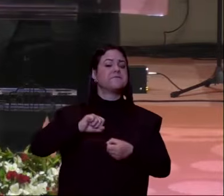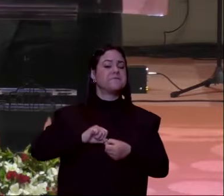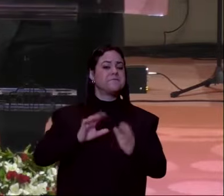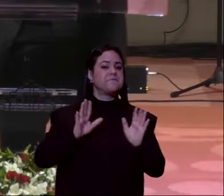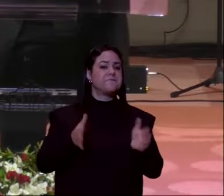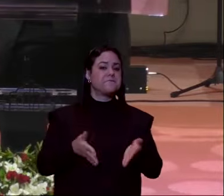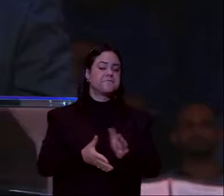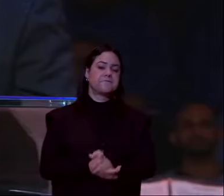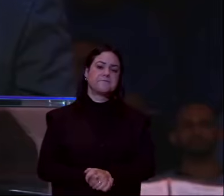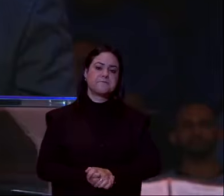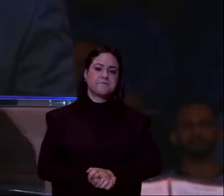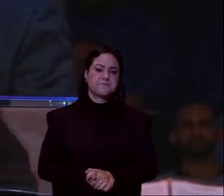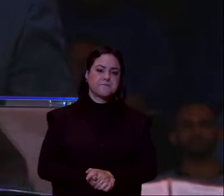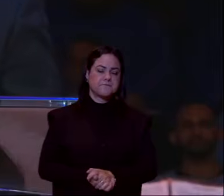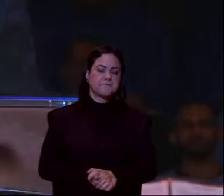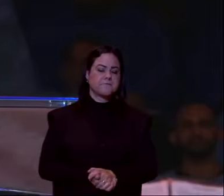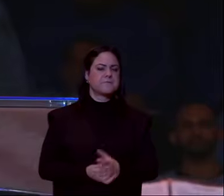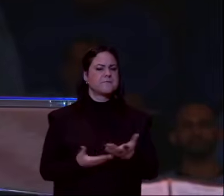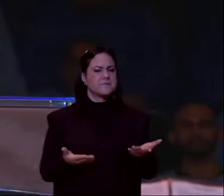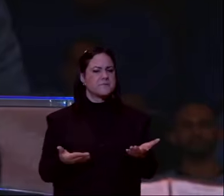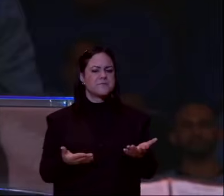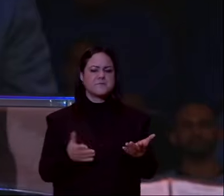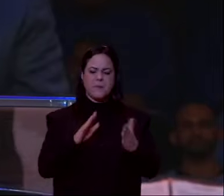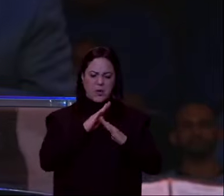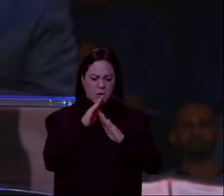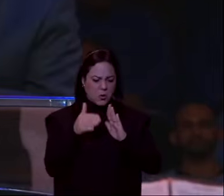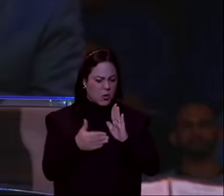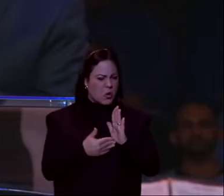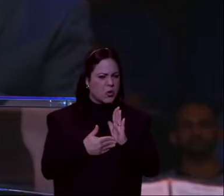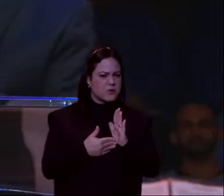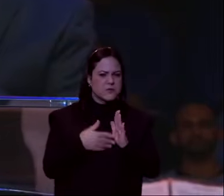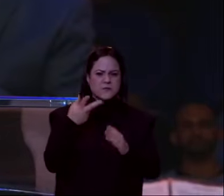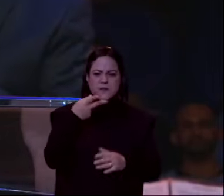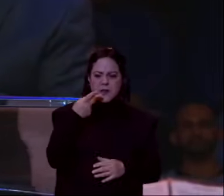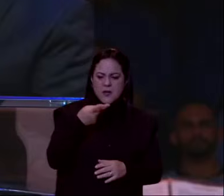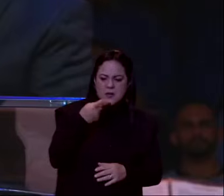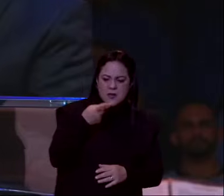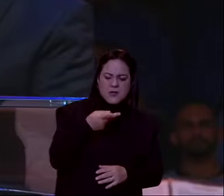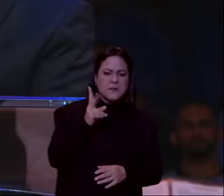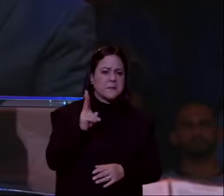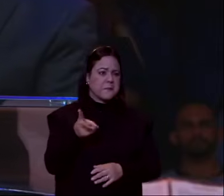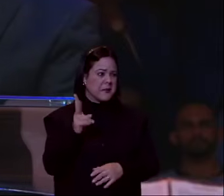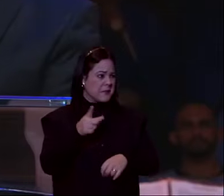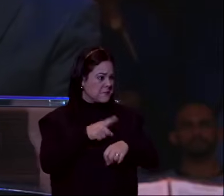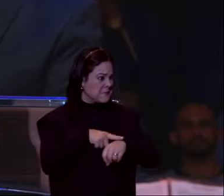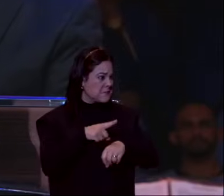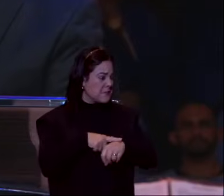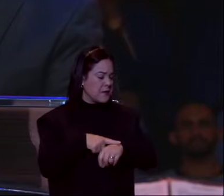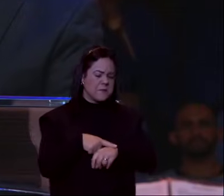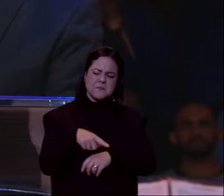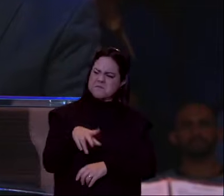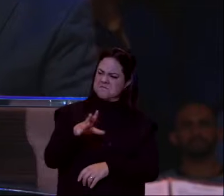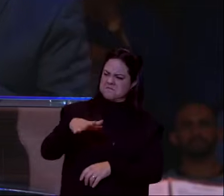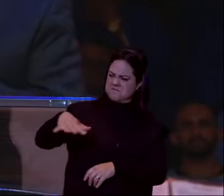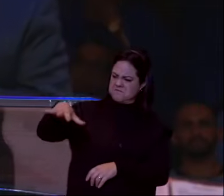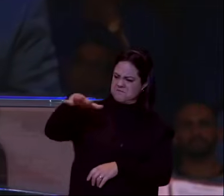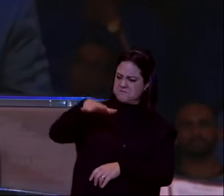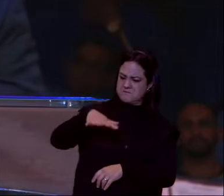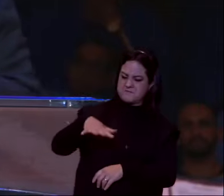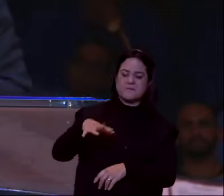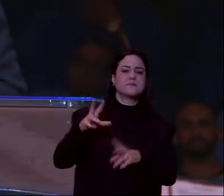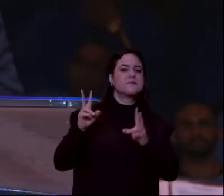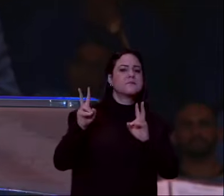Deus tem feito? E ainda que todos estivessem falando ao mesmo tempo